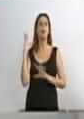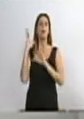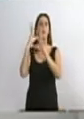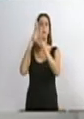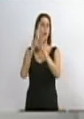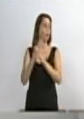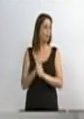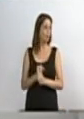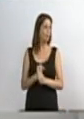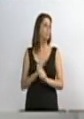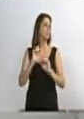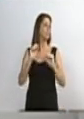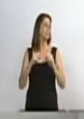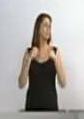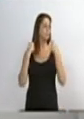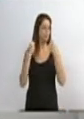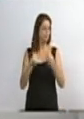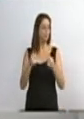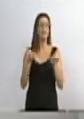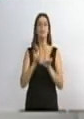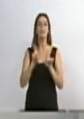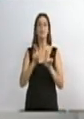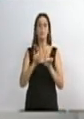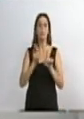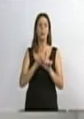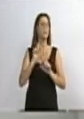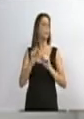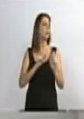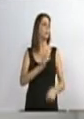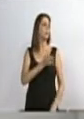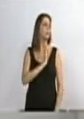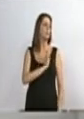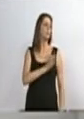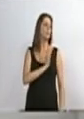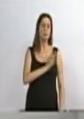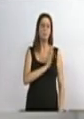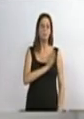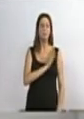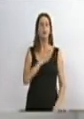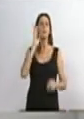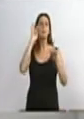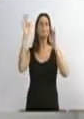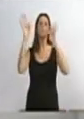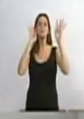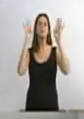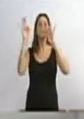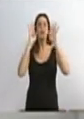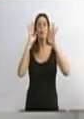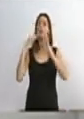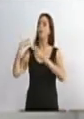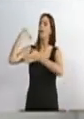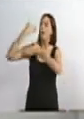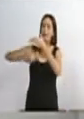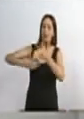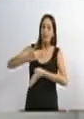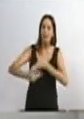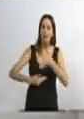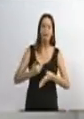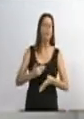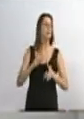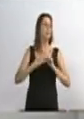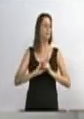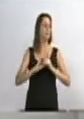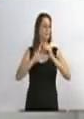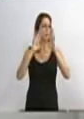Nós temos nas nossas digitais, no nosso coração, o sonho que construiu essa nação